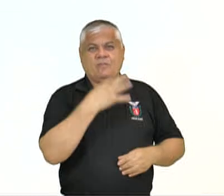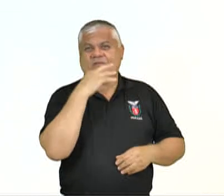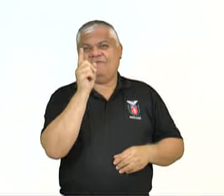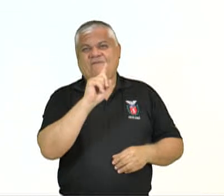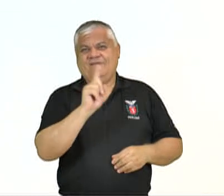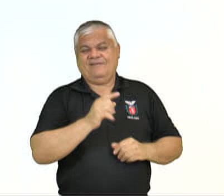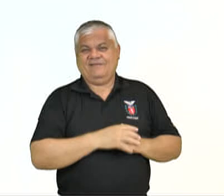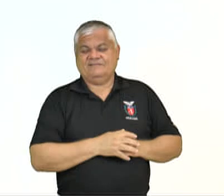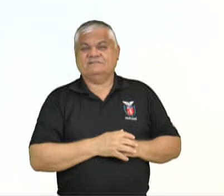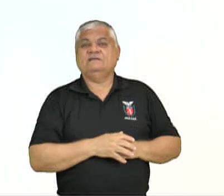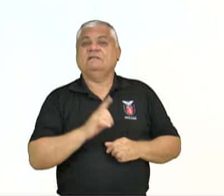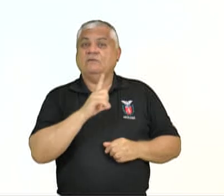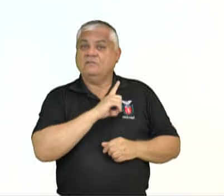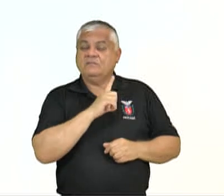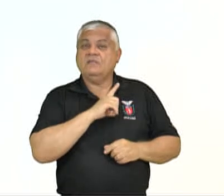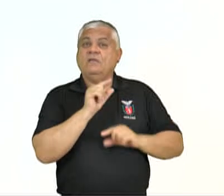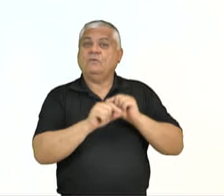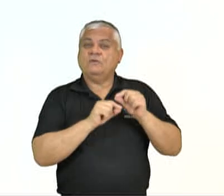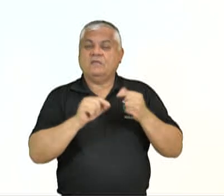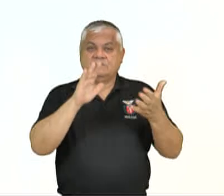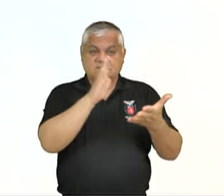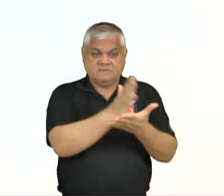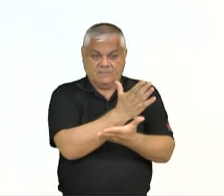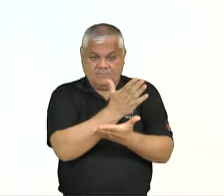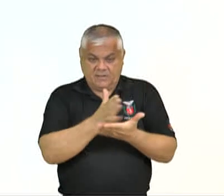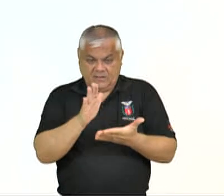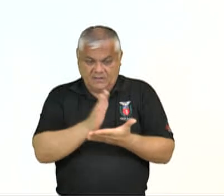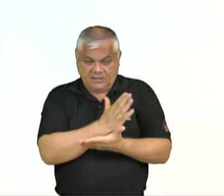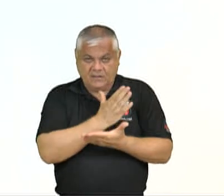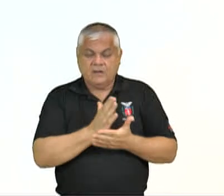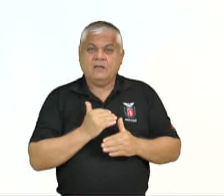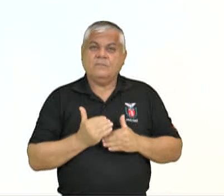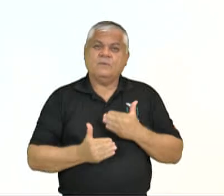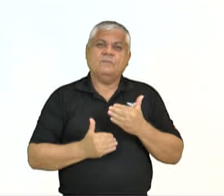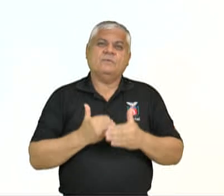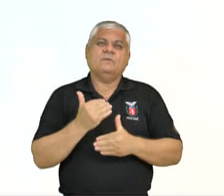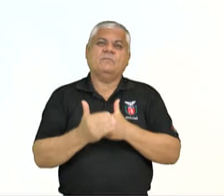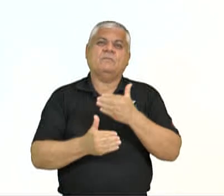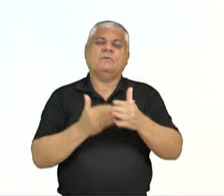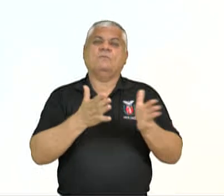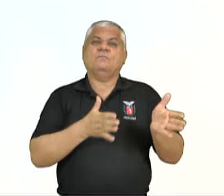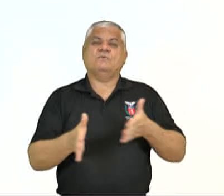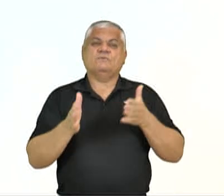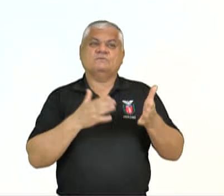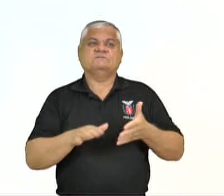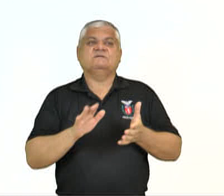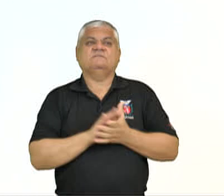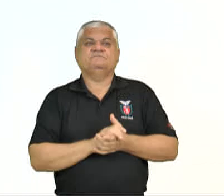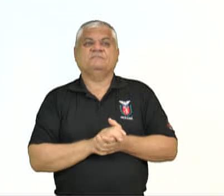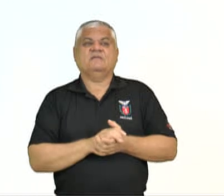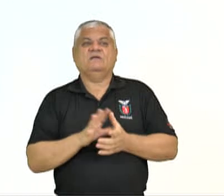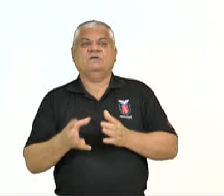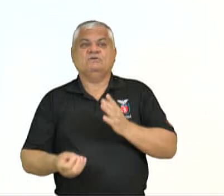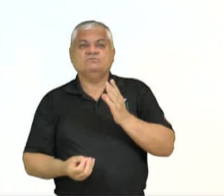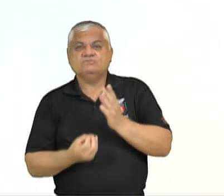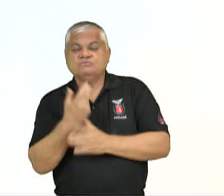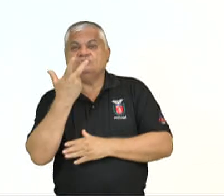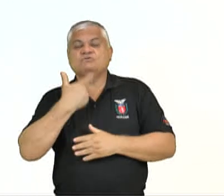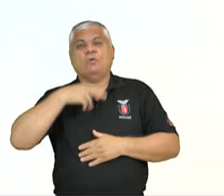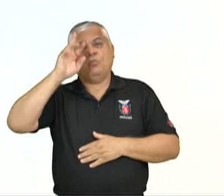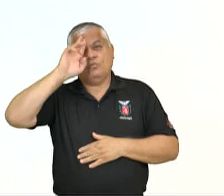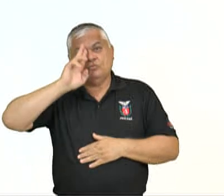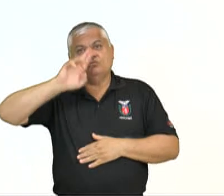né? Nós vamos ter aí algumas divisões nesse processo de produção, né? Surgimento dos proprietários